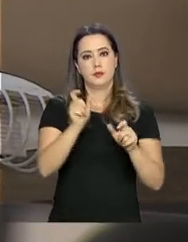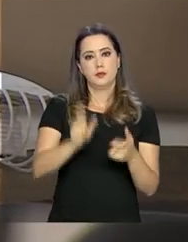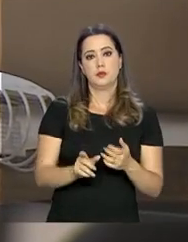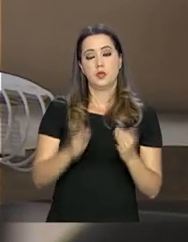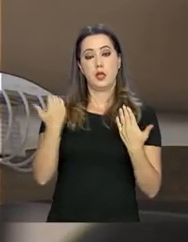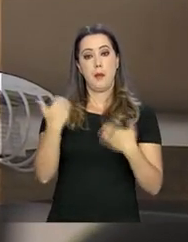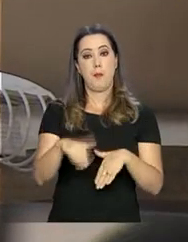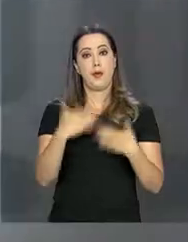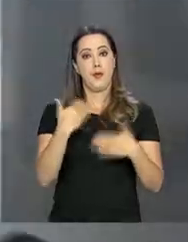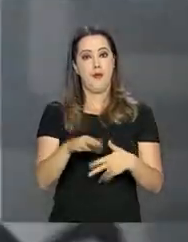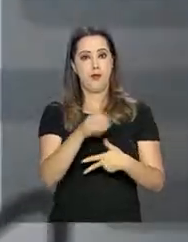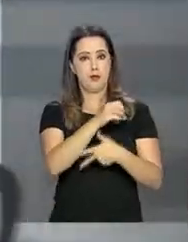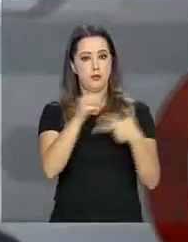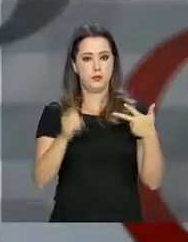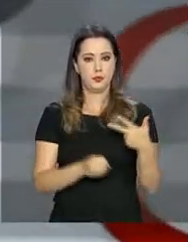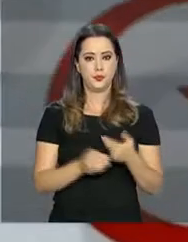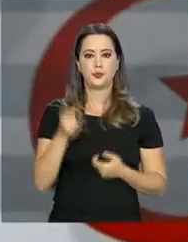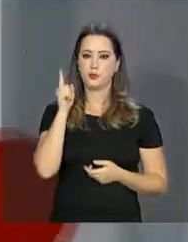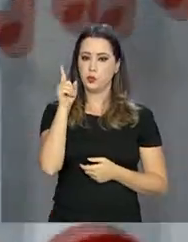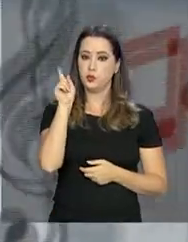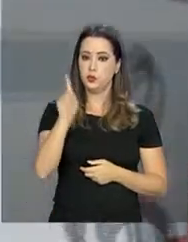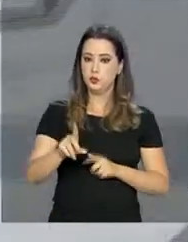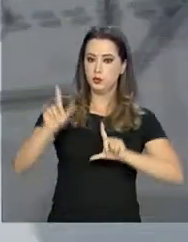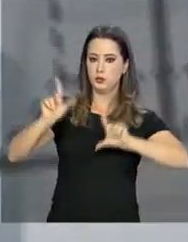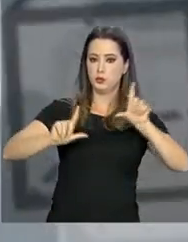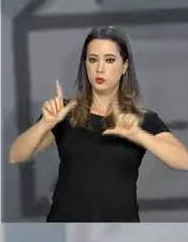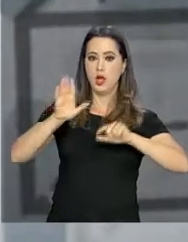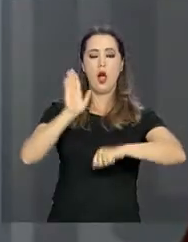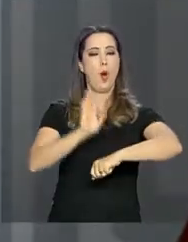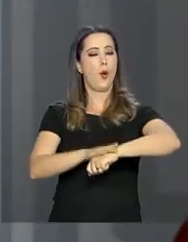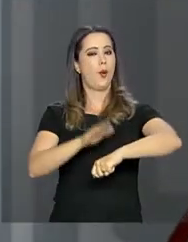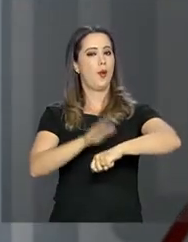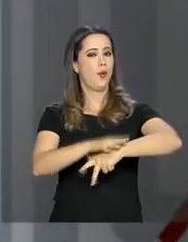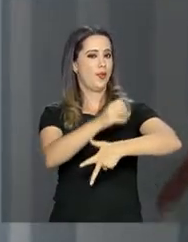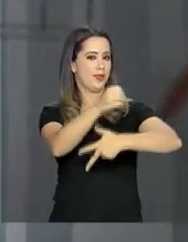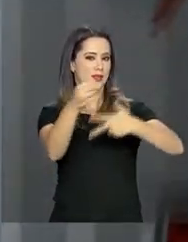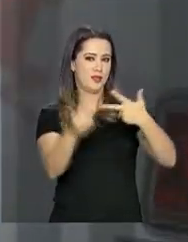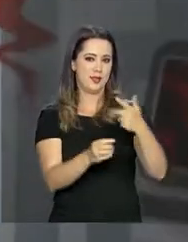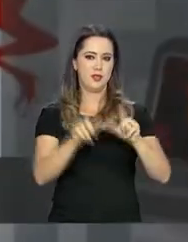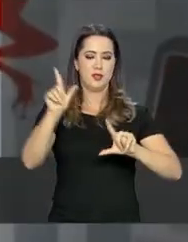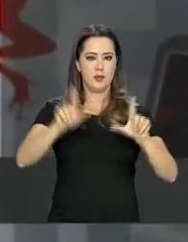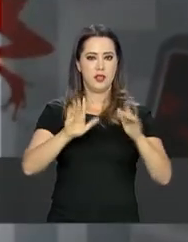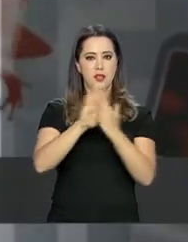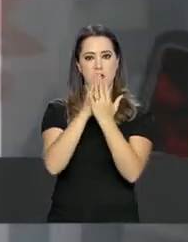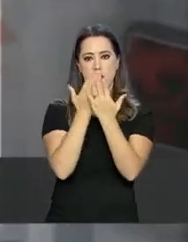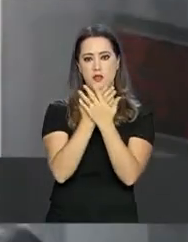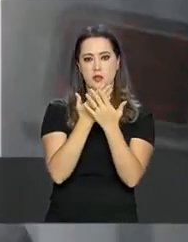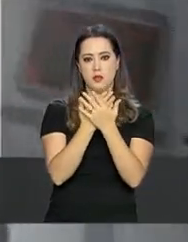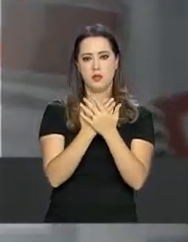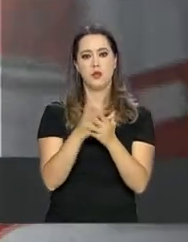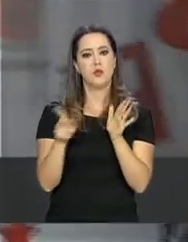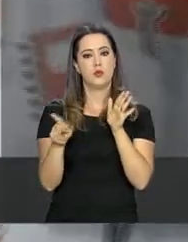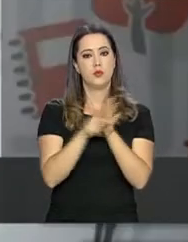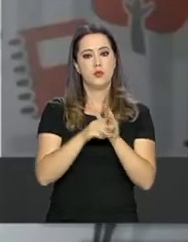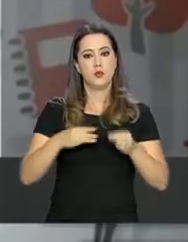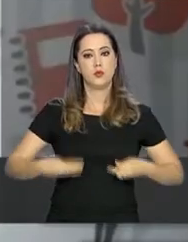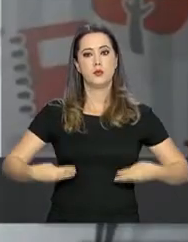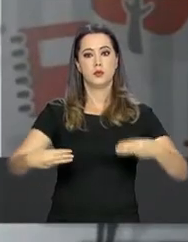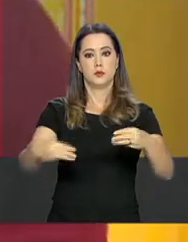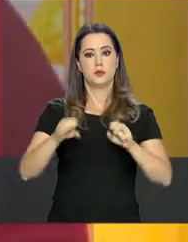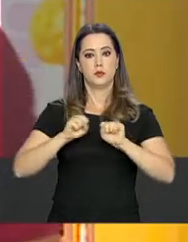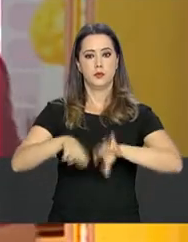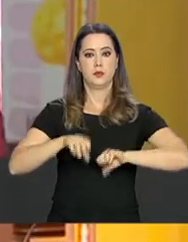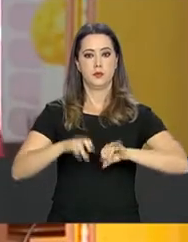etapa de preparação. Uma delas é o A Hora do Enem, produzido pela TV Escola, canal do próprio Ministério da